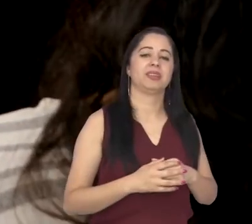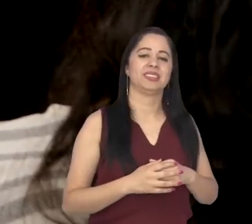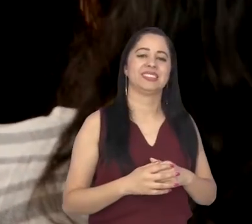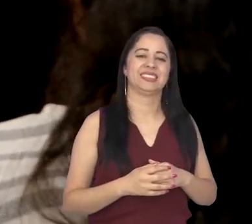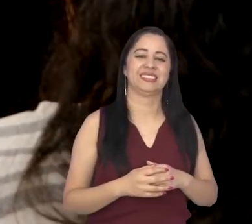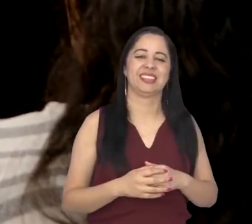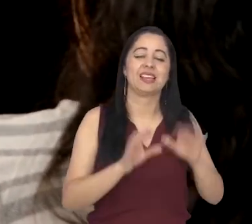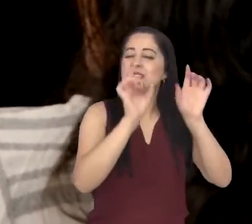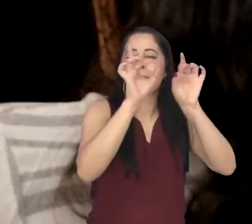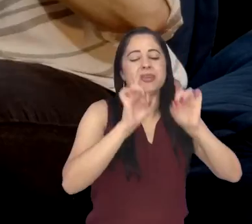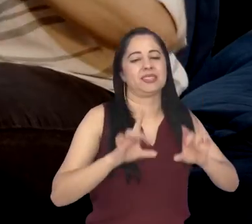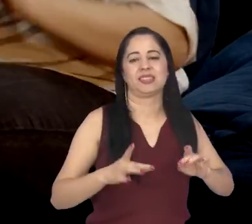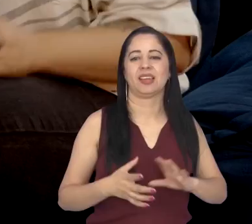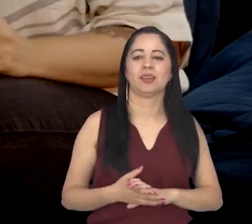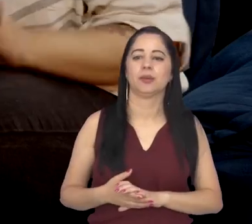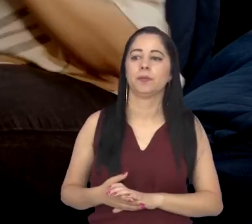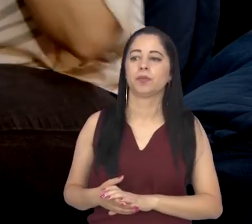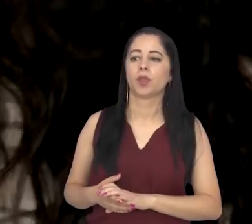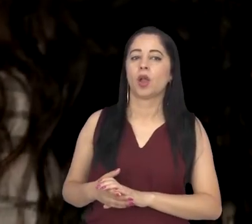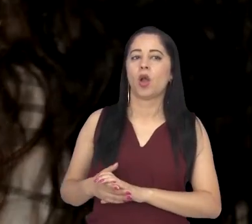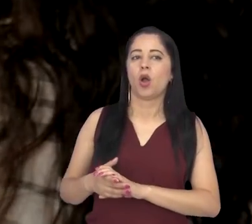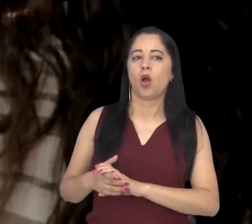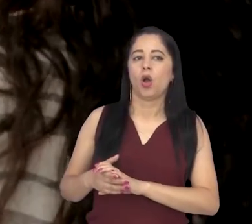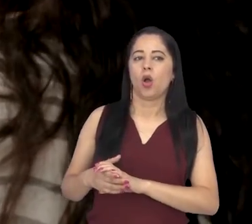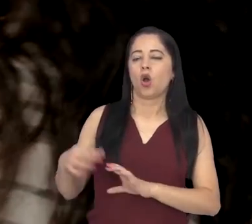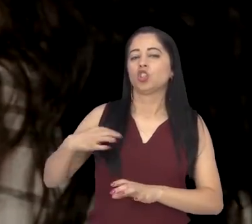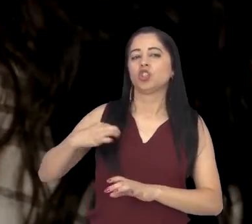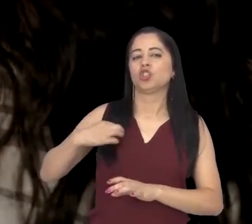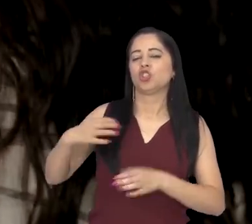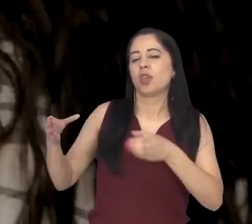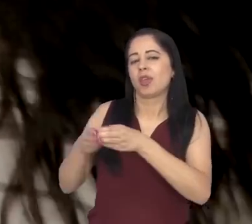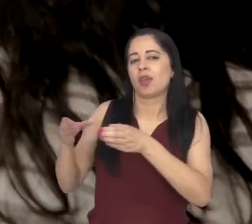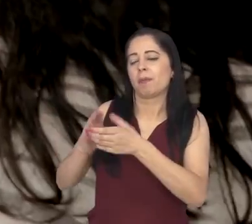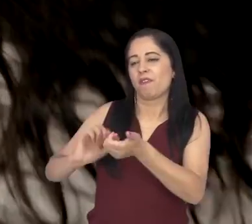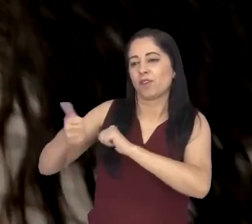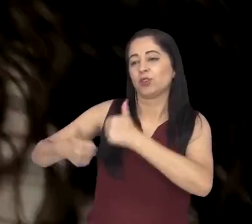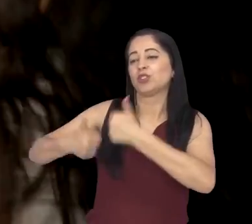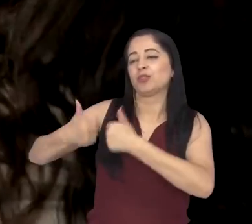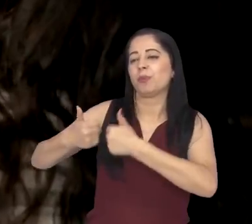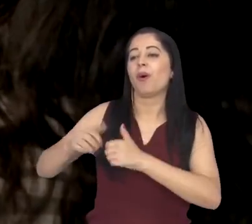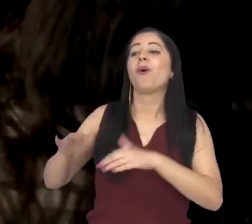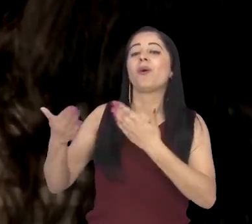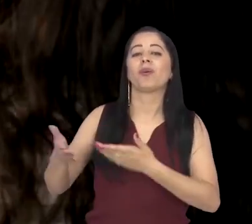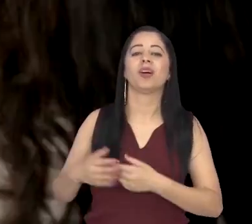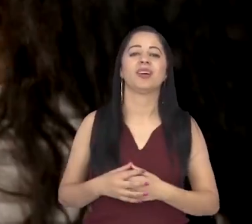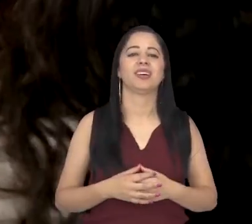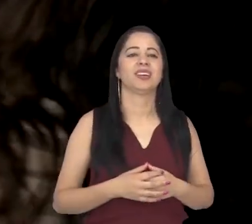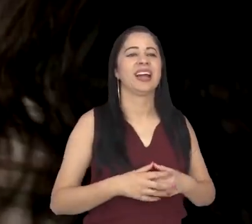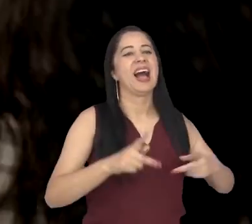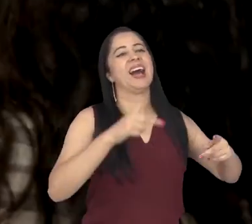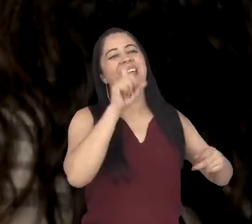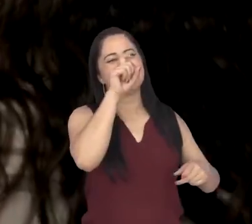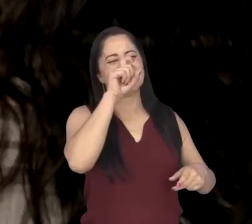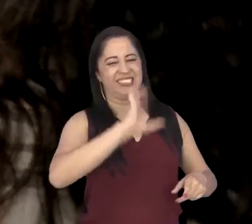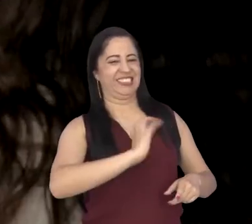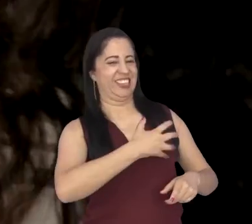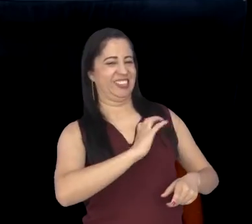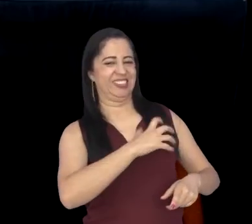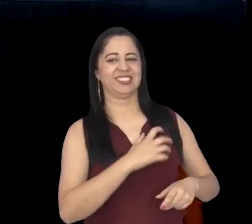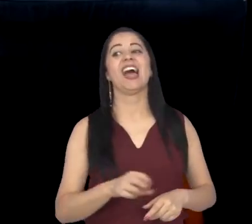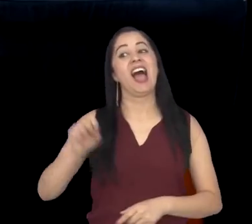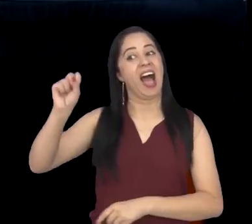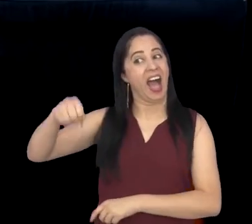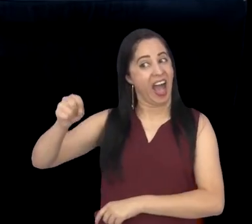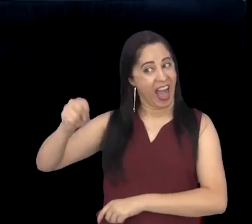júri. Um time. Você está de brincadeira comigo. São José. Boa.